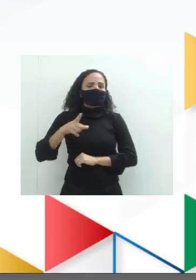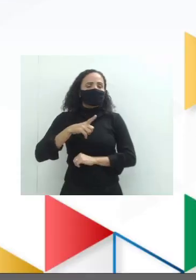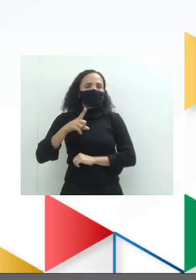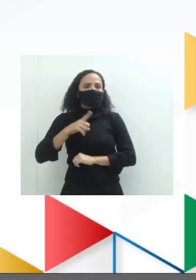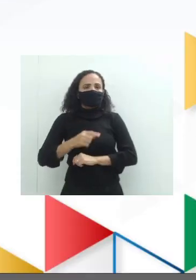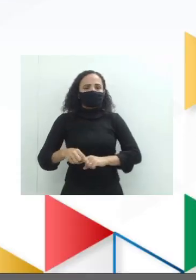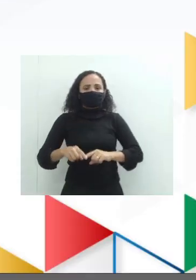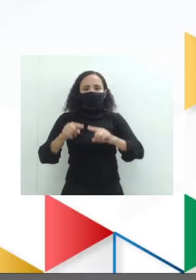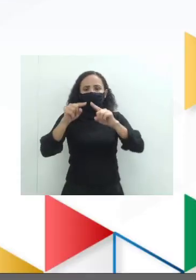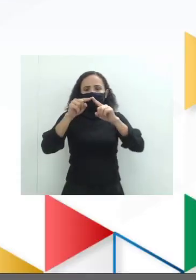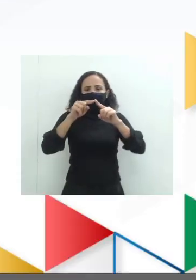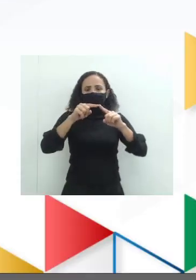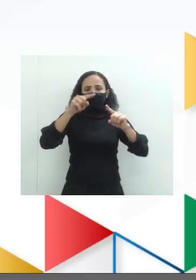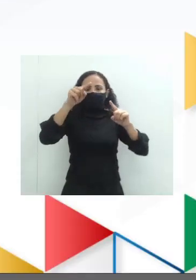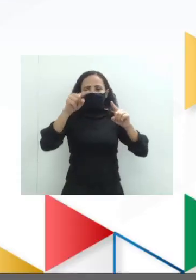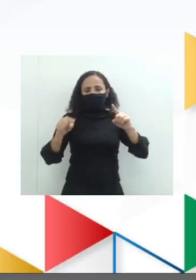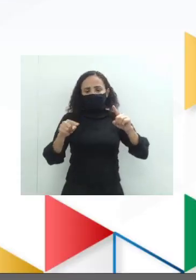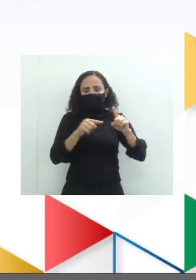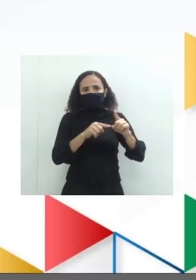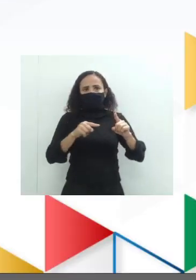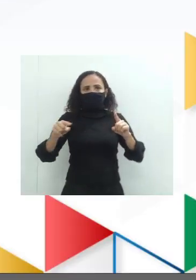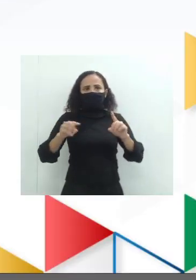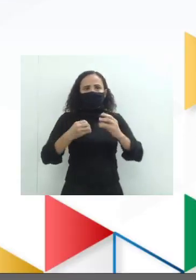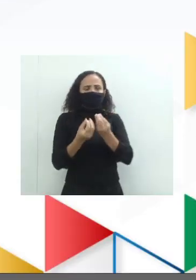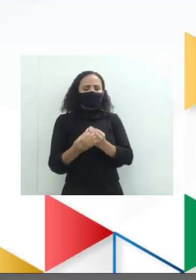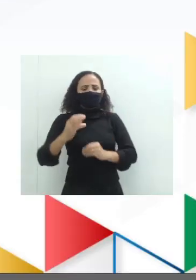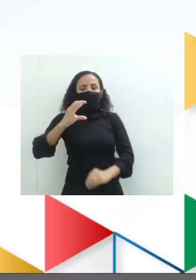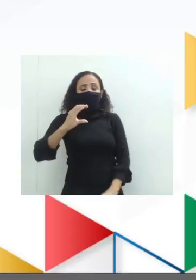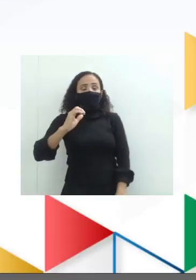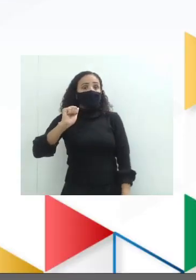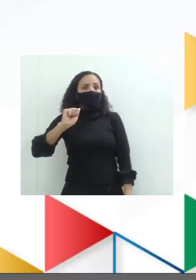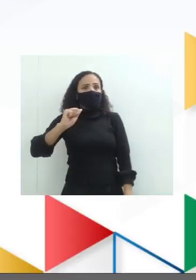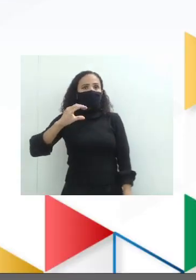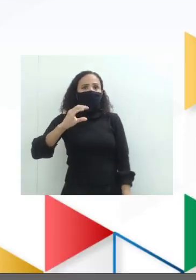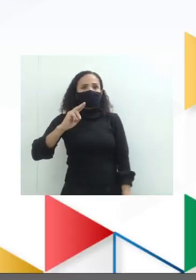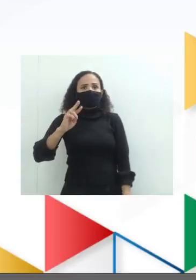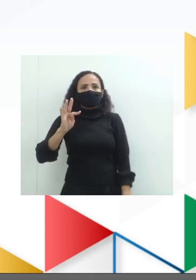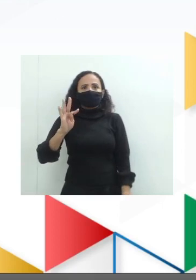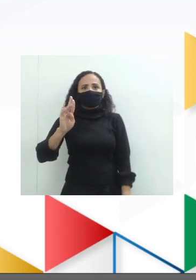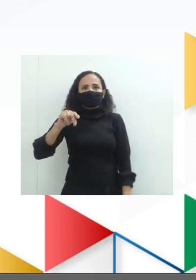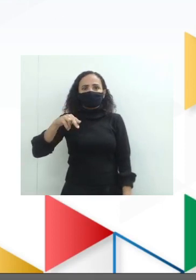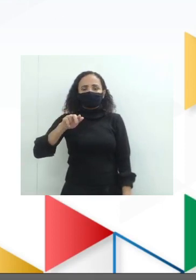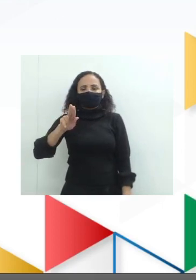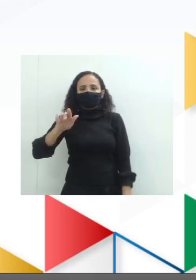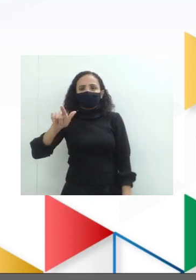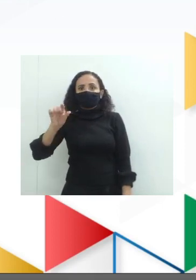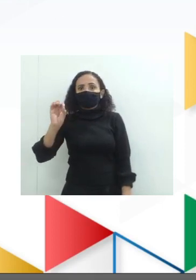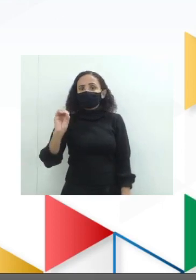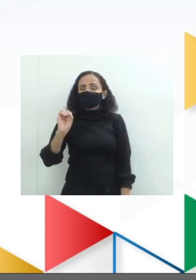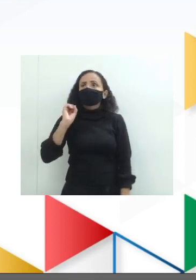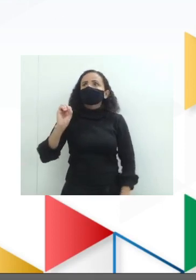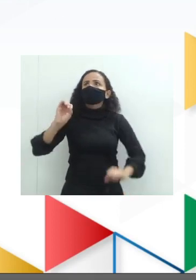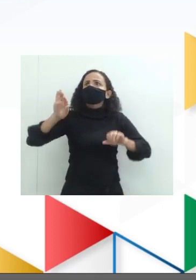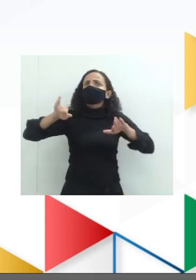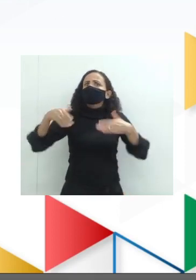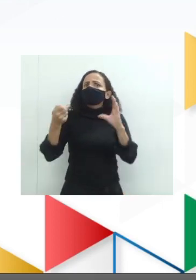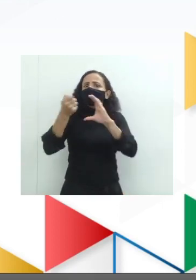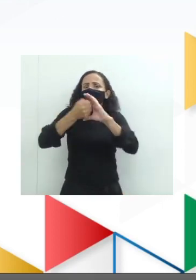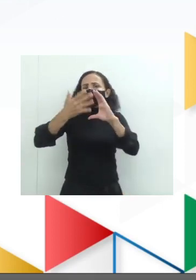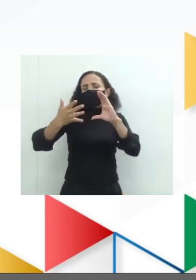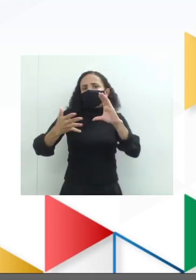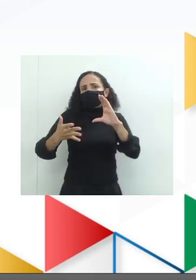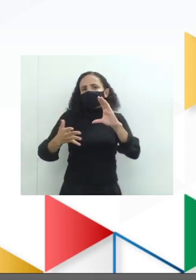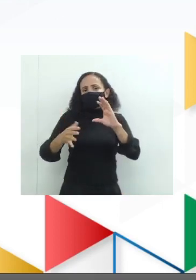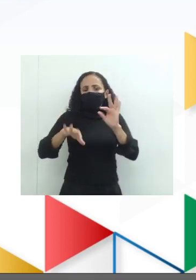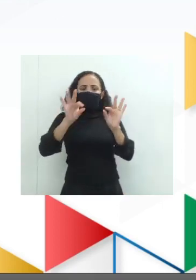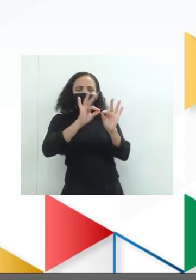um triângulo acutângulo. Que espécie de triângulo é esse? Qual é a característica desse triângulo? Ele é um triângulo